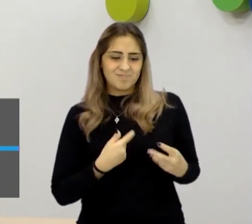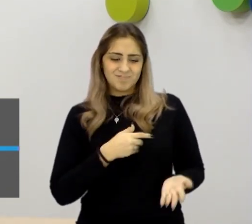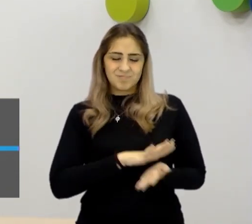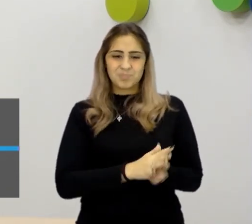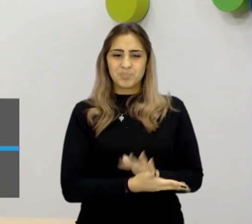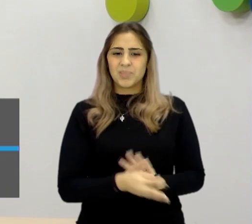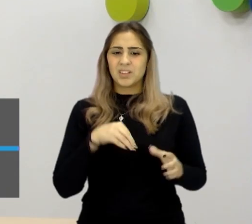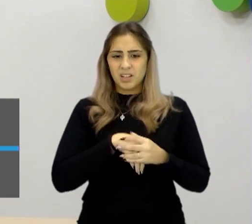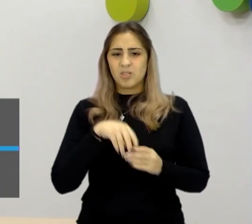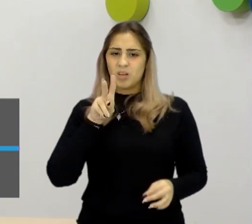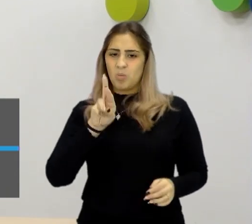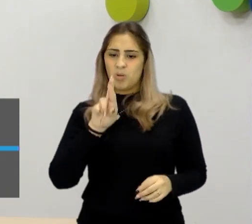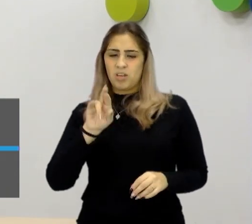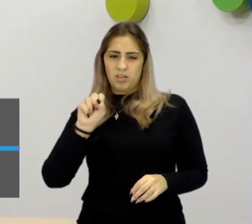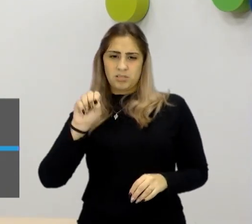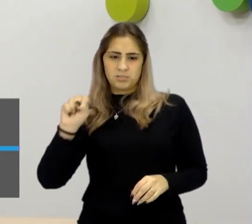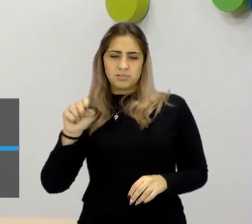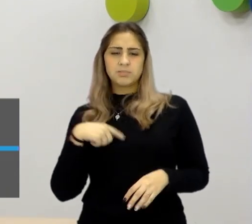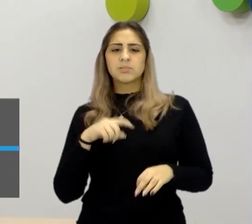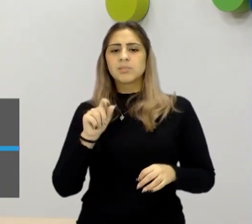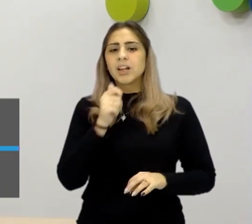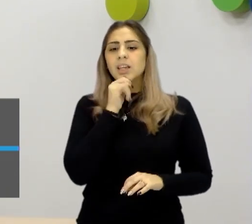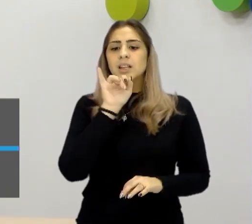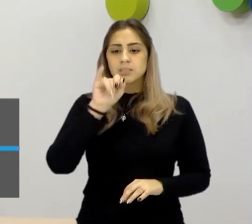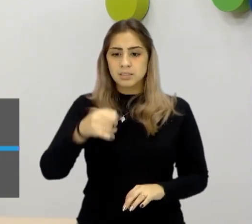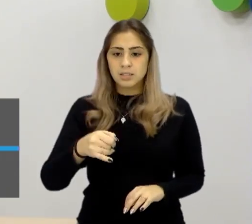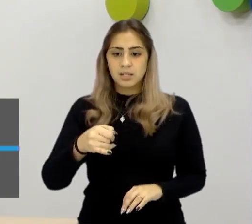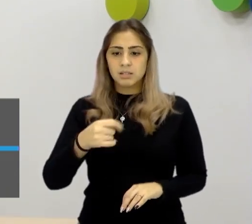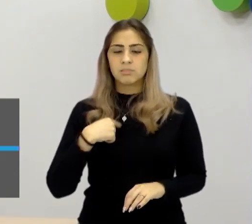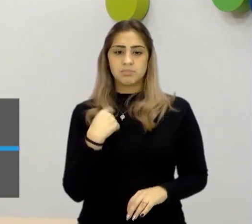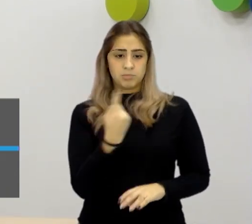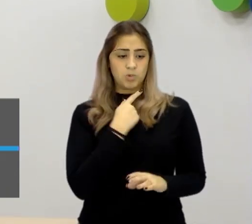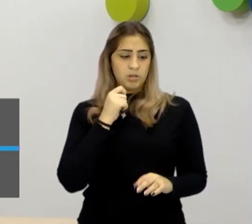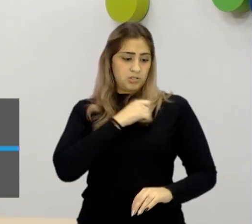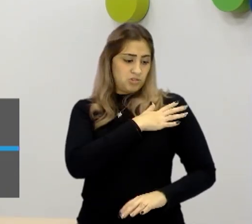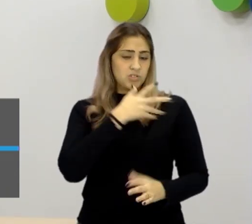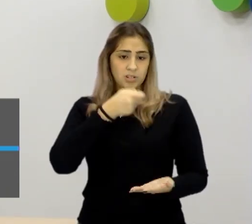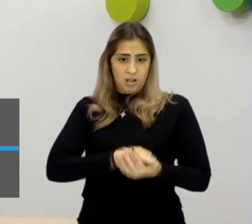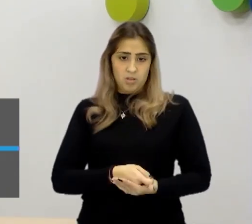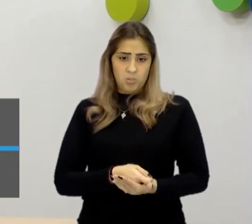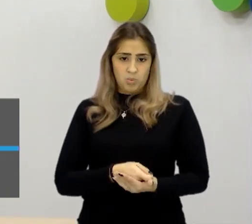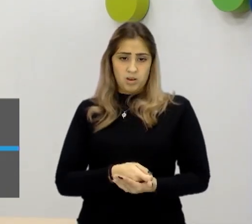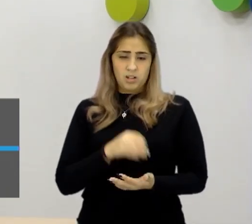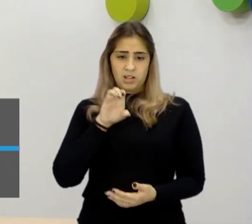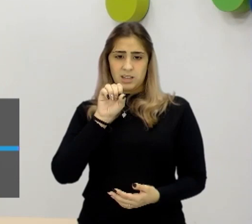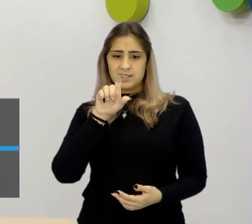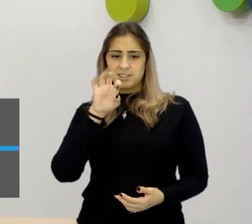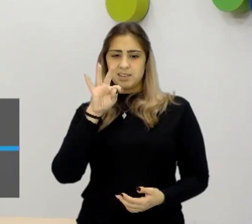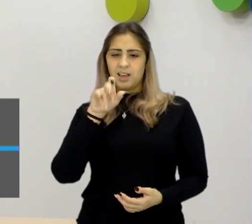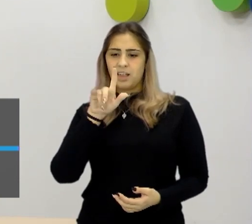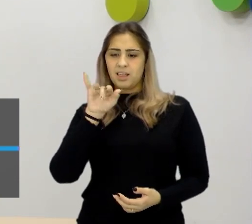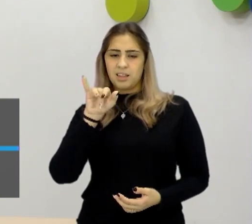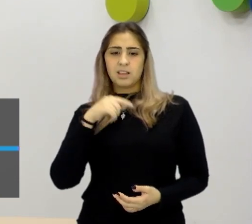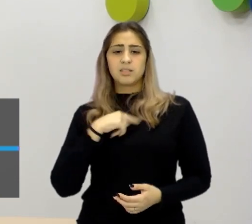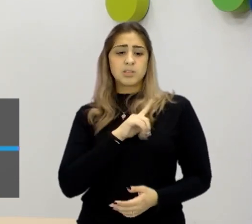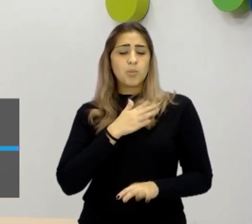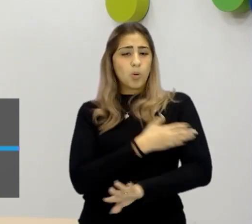União Soviética. Mas aí, ainda assim, né, com a ditadura Stalin, nós temos o começo da Guerra